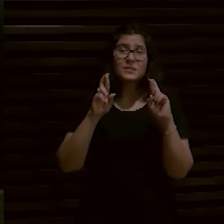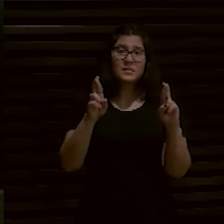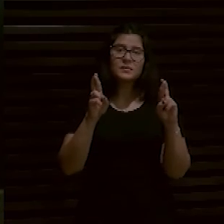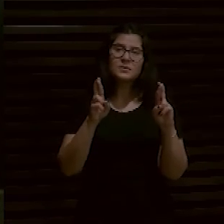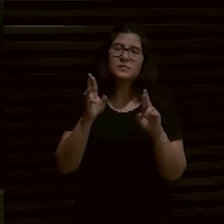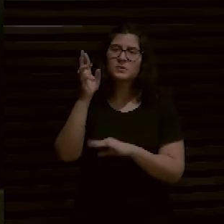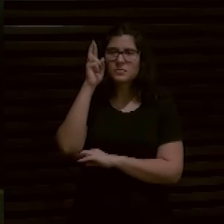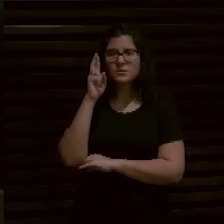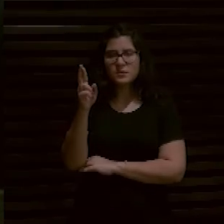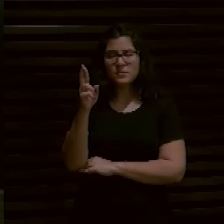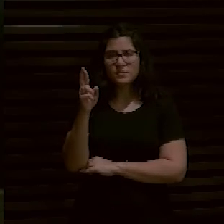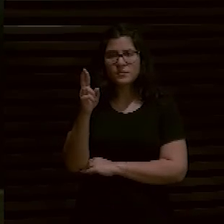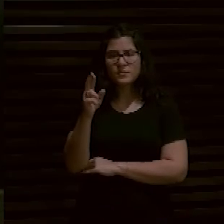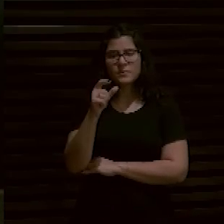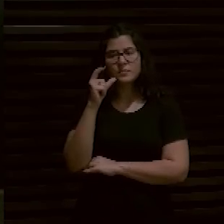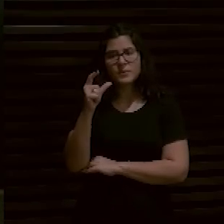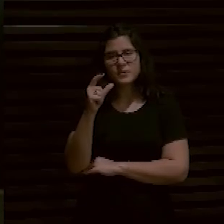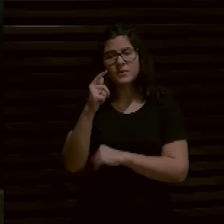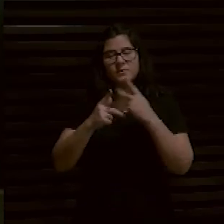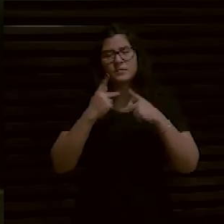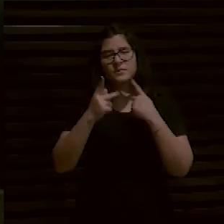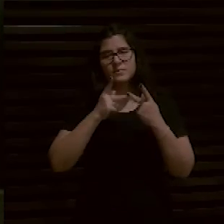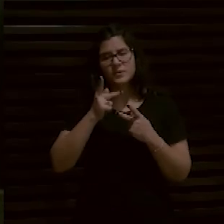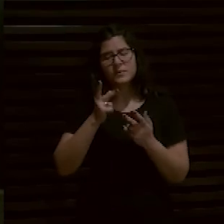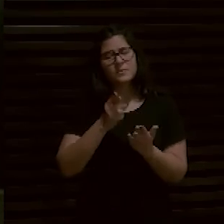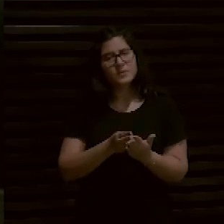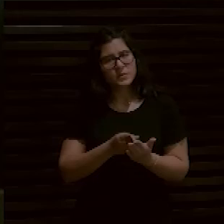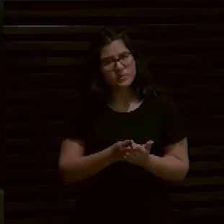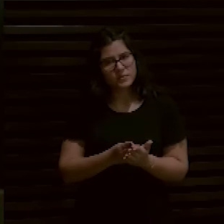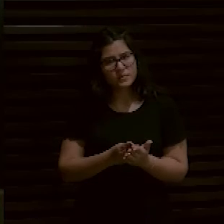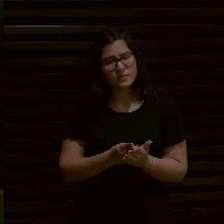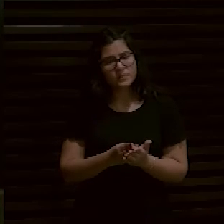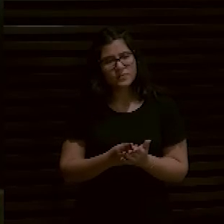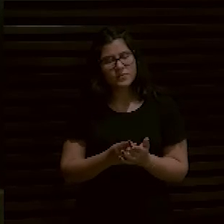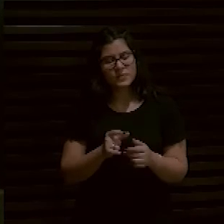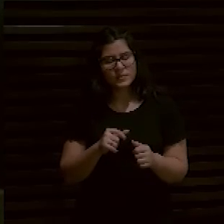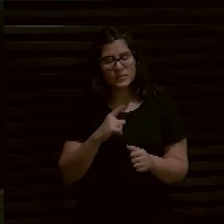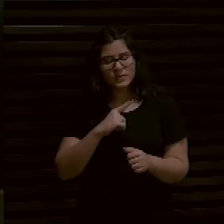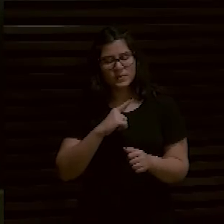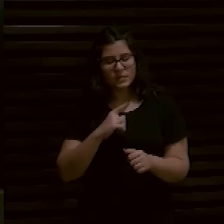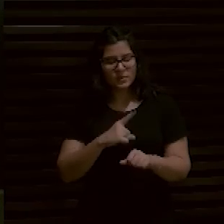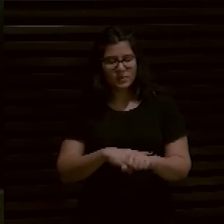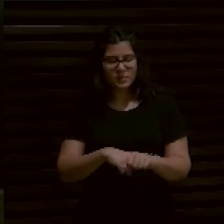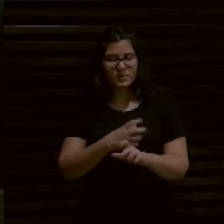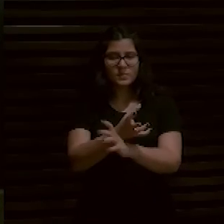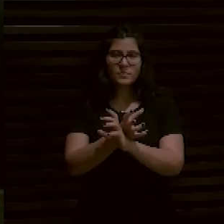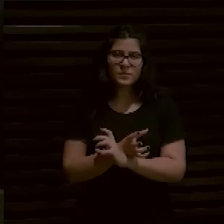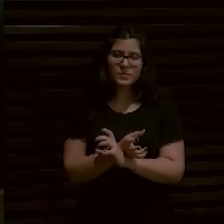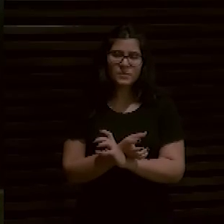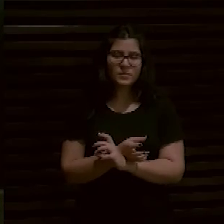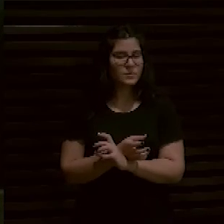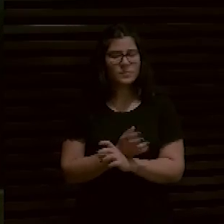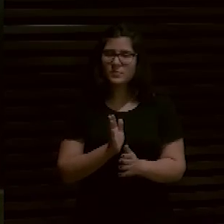é o Senhor. Porque a palavra diz que, ainda que em ano de seca, ele não se